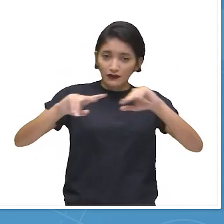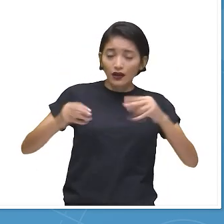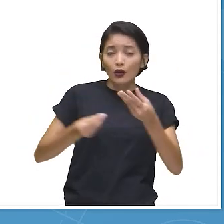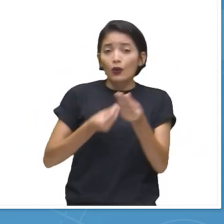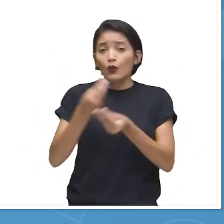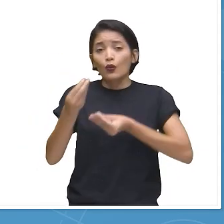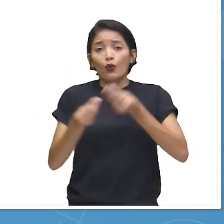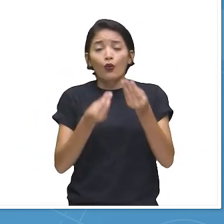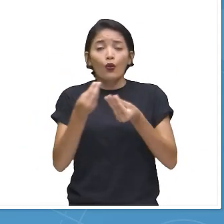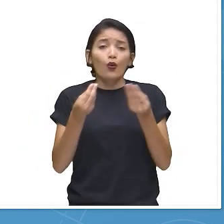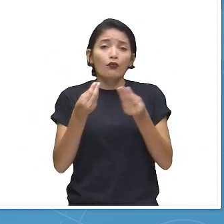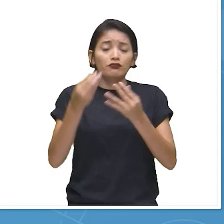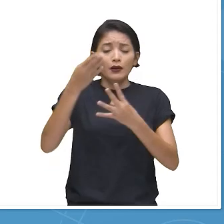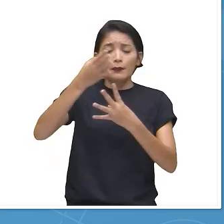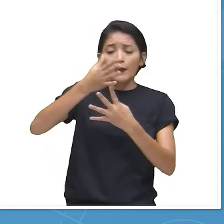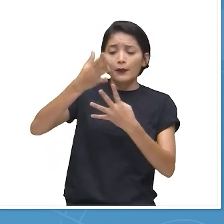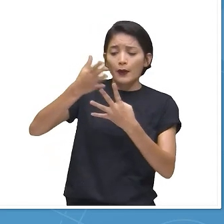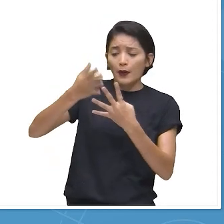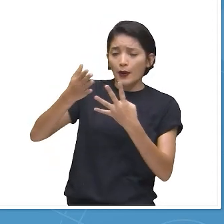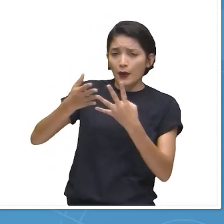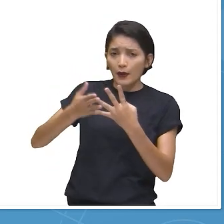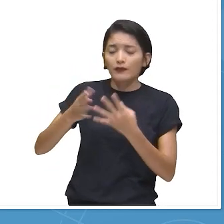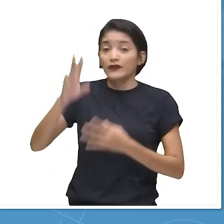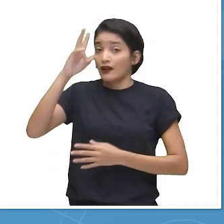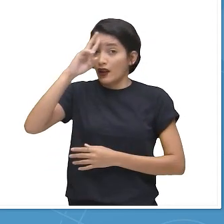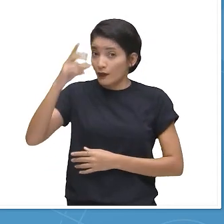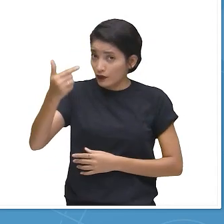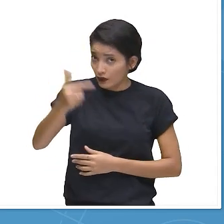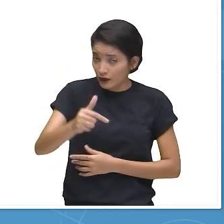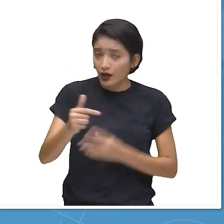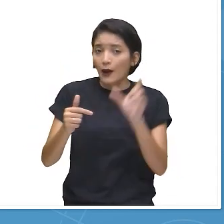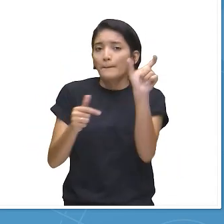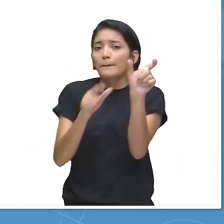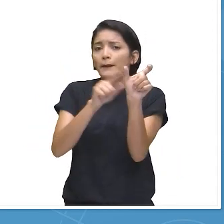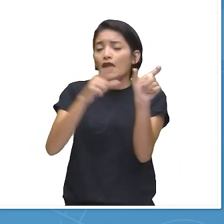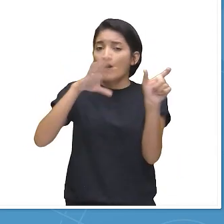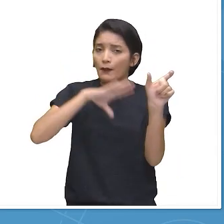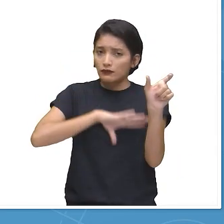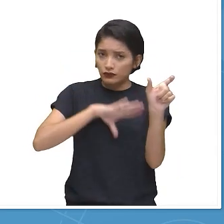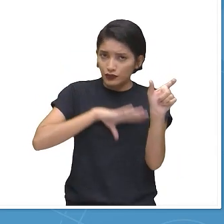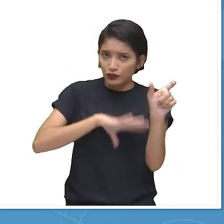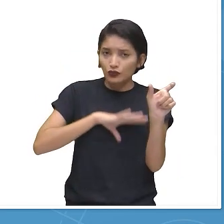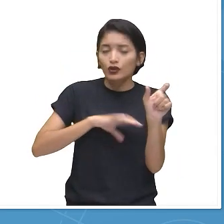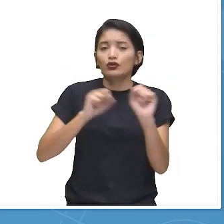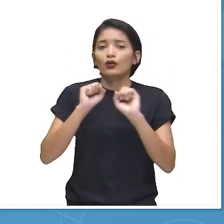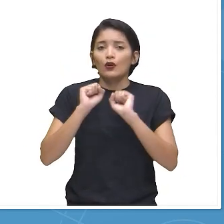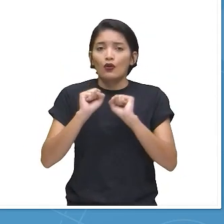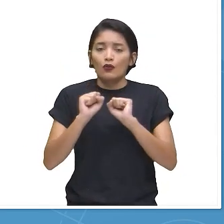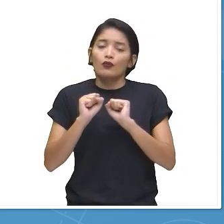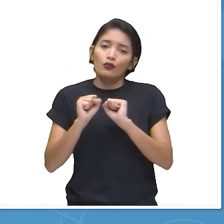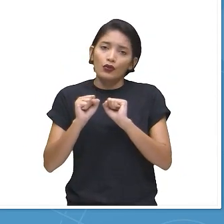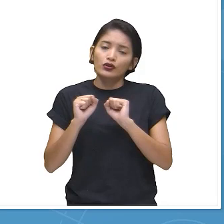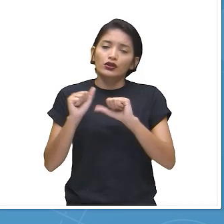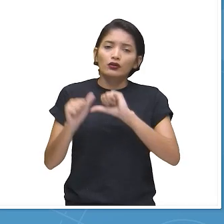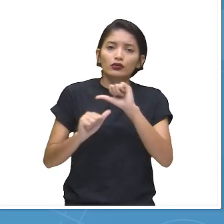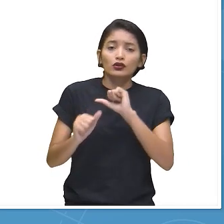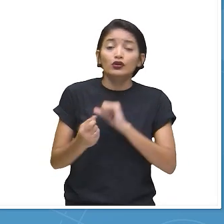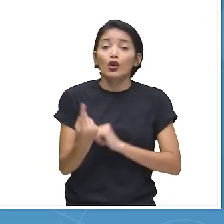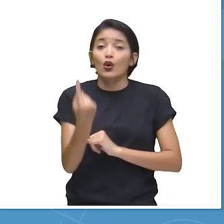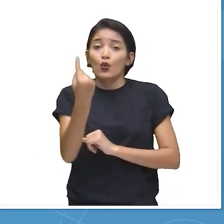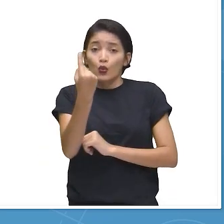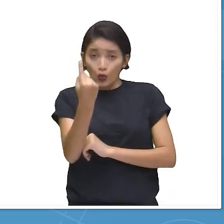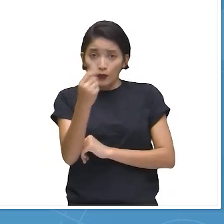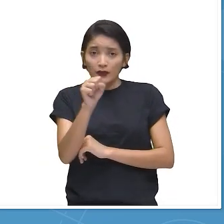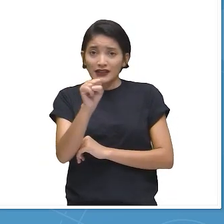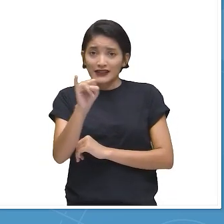ela pode ser constituída. Então, relembrando para você que as palavras na língua portuguesa podem ser formadas, constituídas por apenas uma